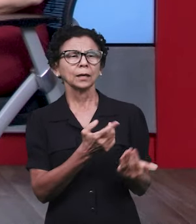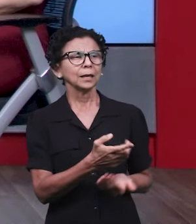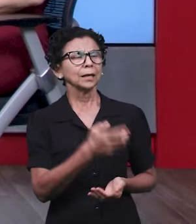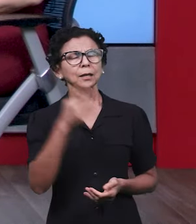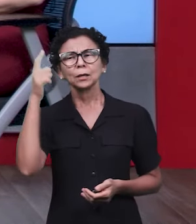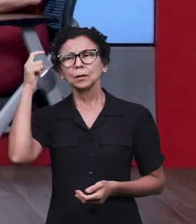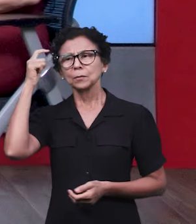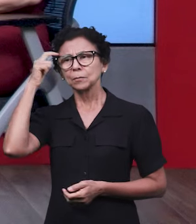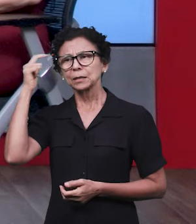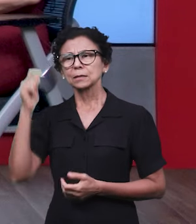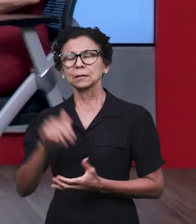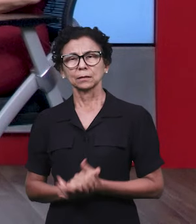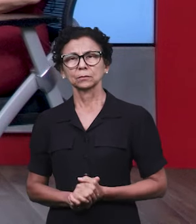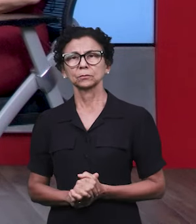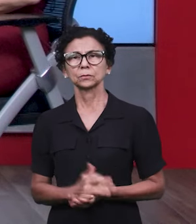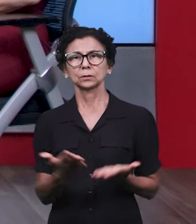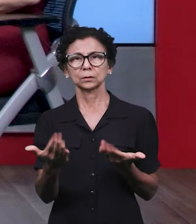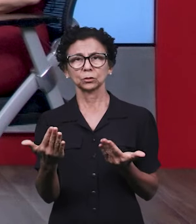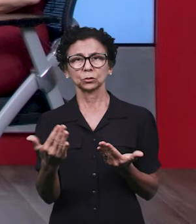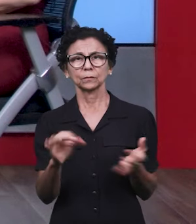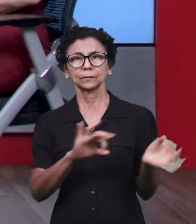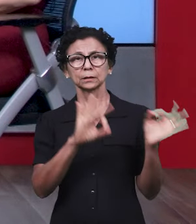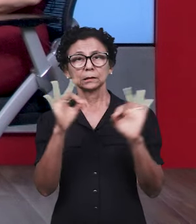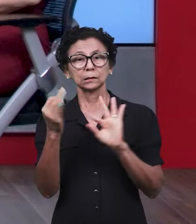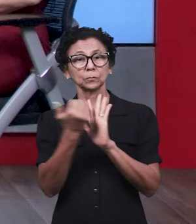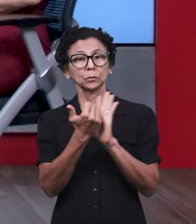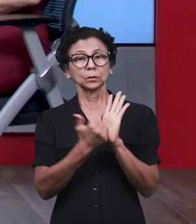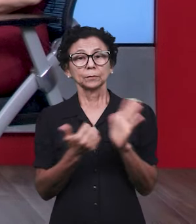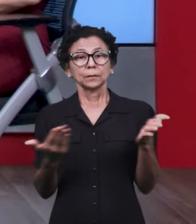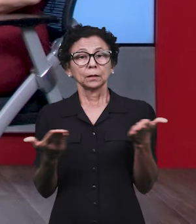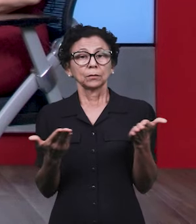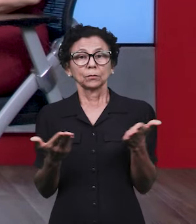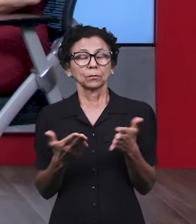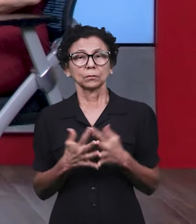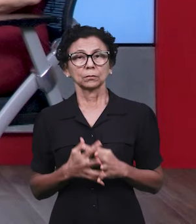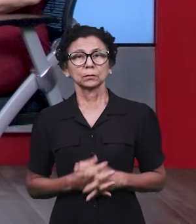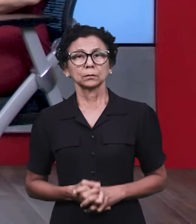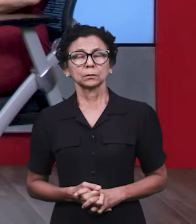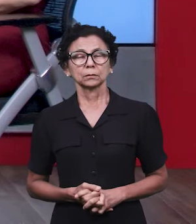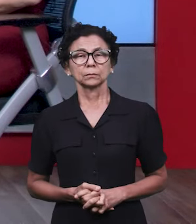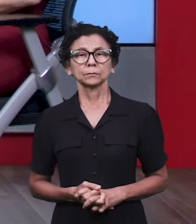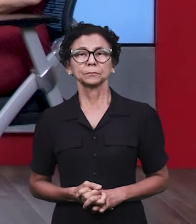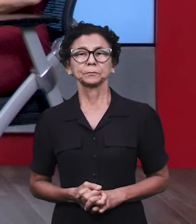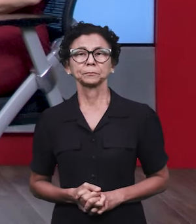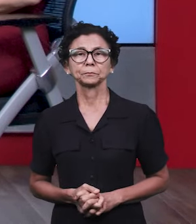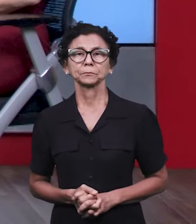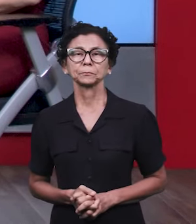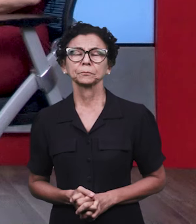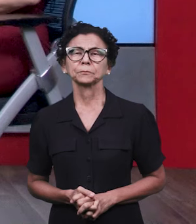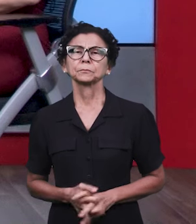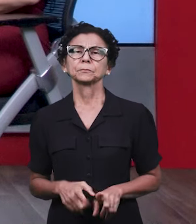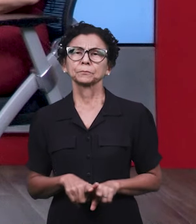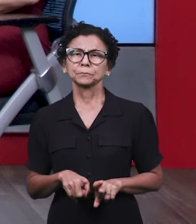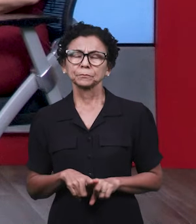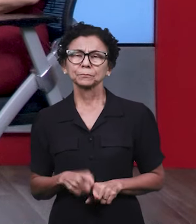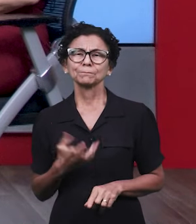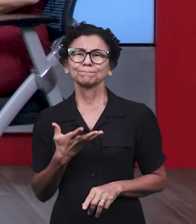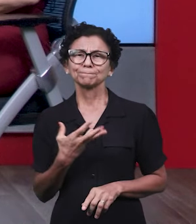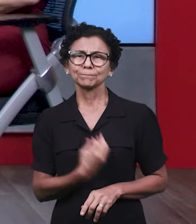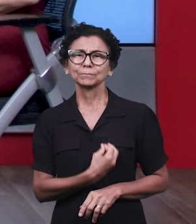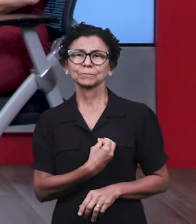esse programa agora e que atendem a esse apelo, como a senhora fez, né, de querer participar e de querer colaborar.